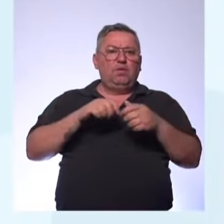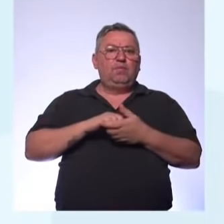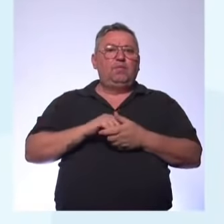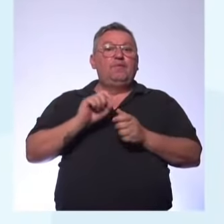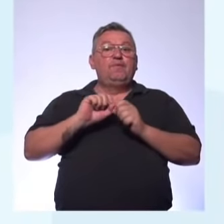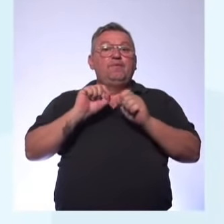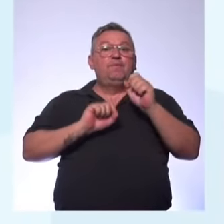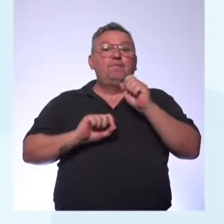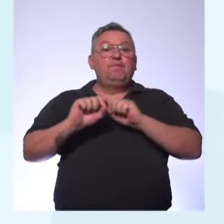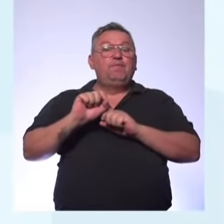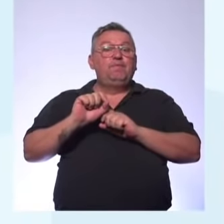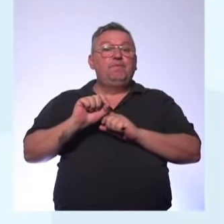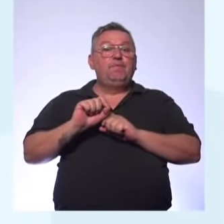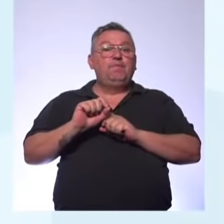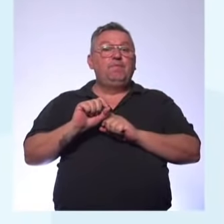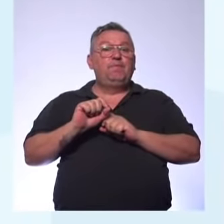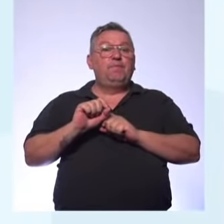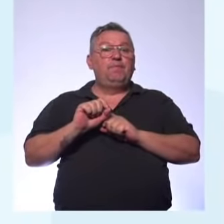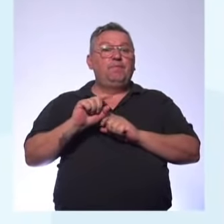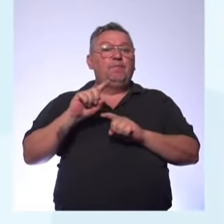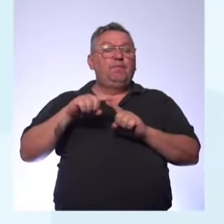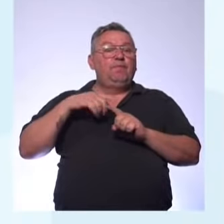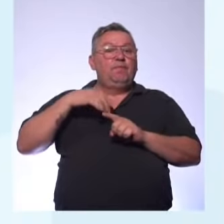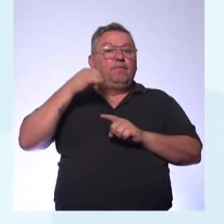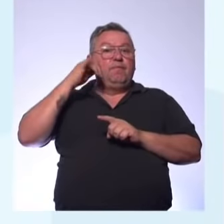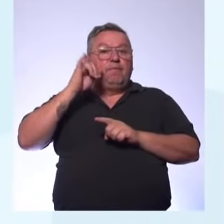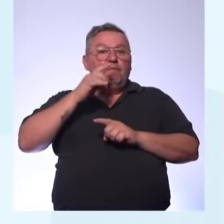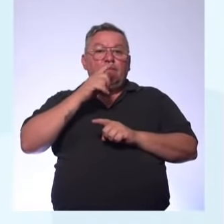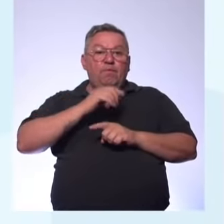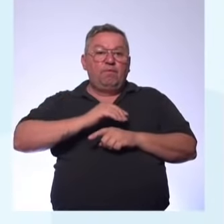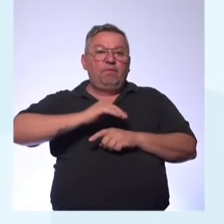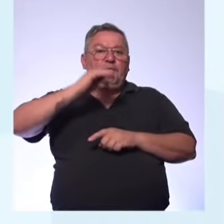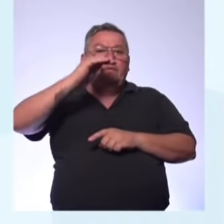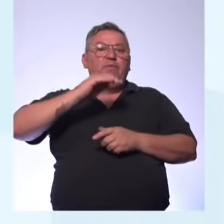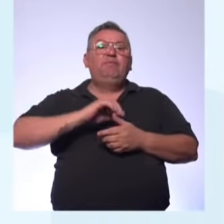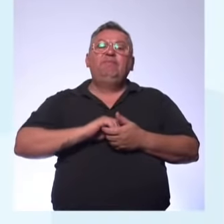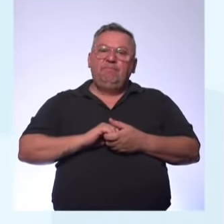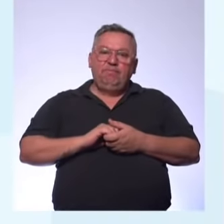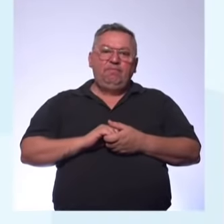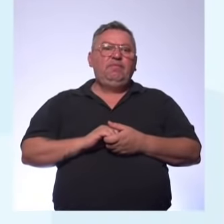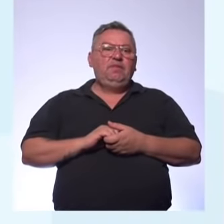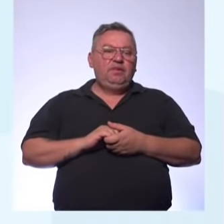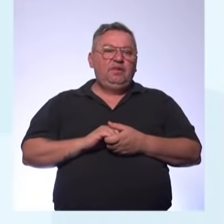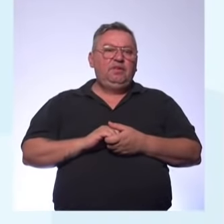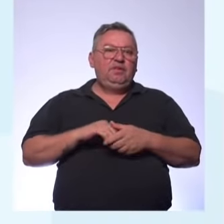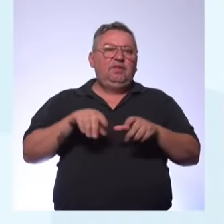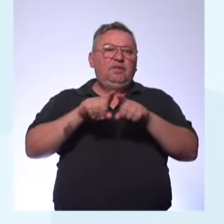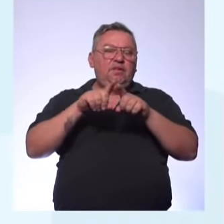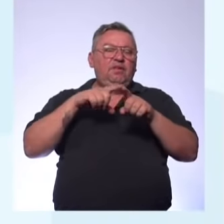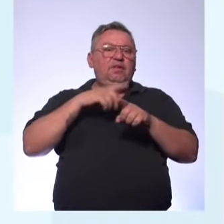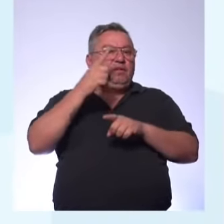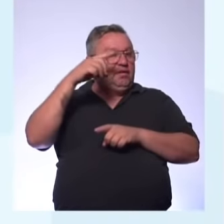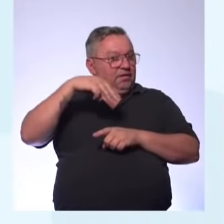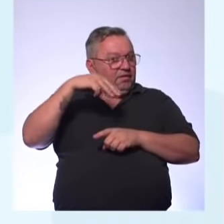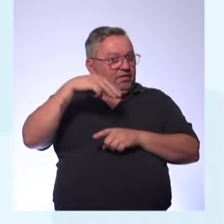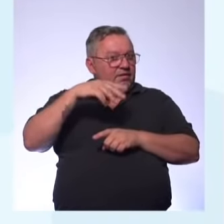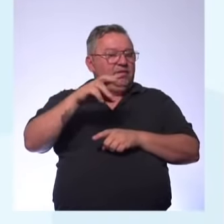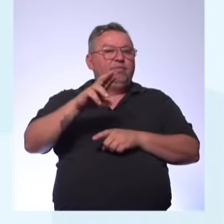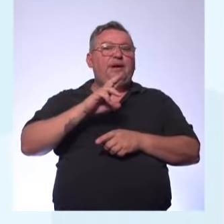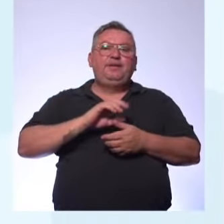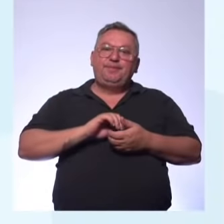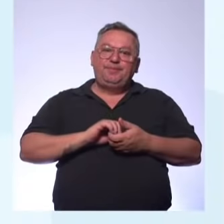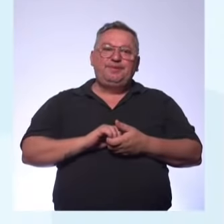podemos fazer, né, para prevenir as enchentes? Ok? You have 1 minute. Você tem